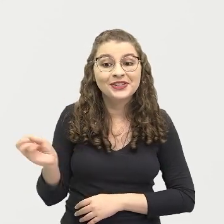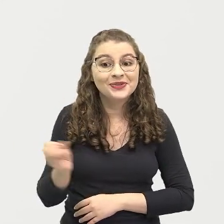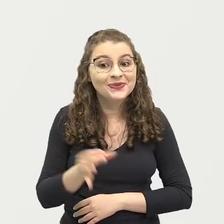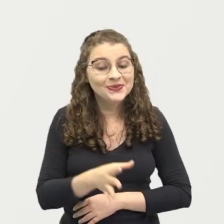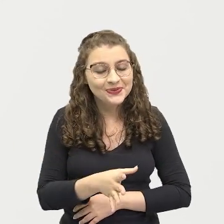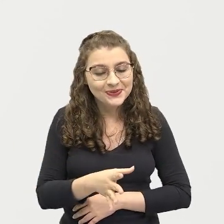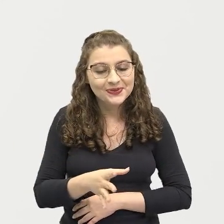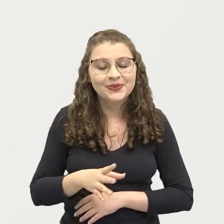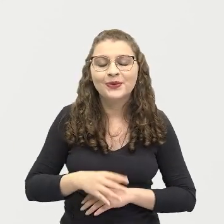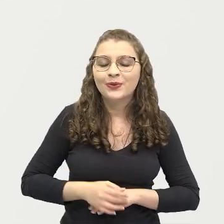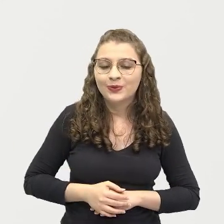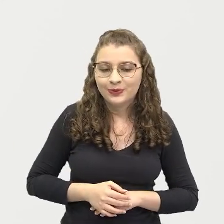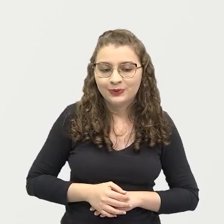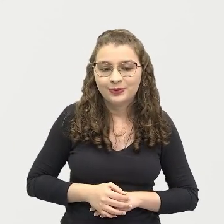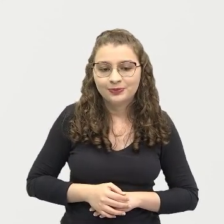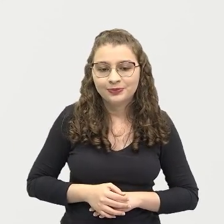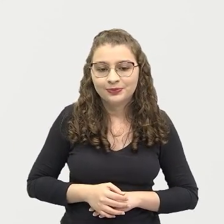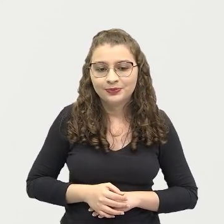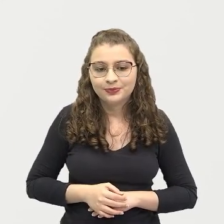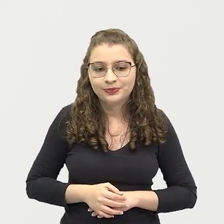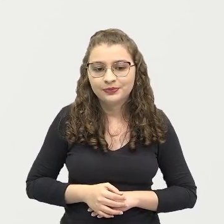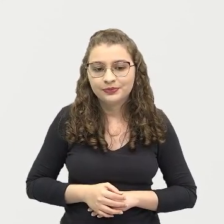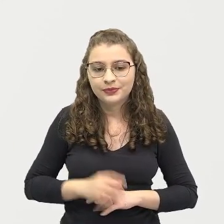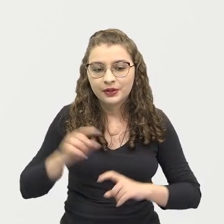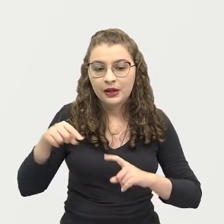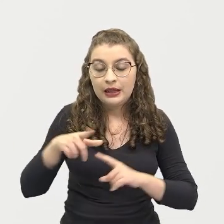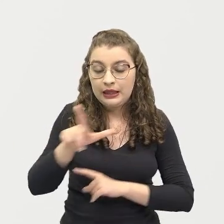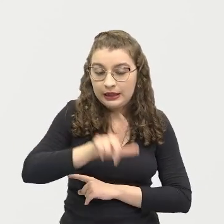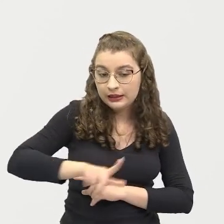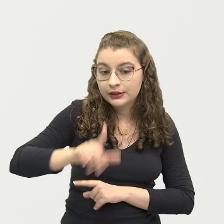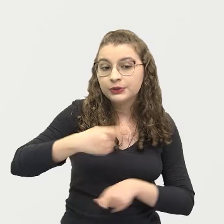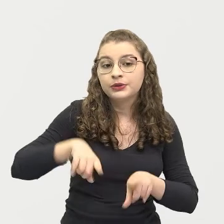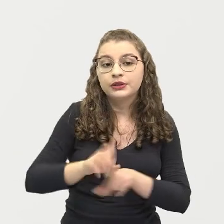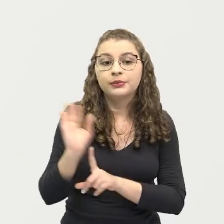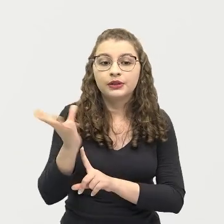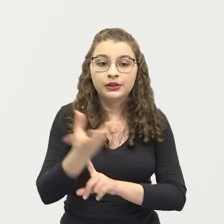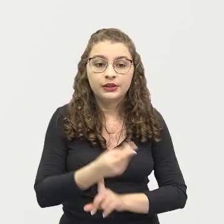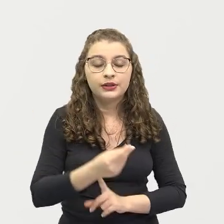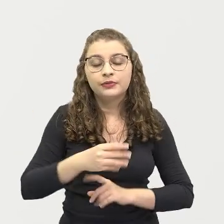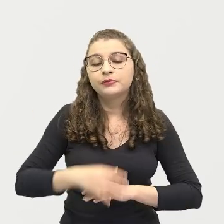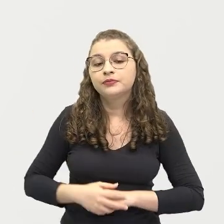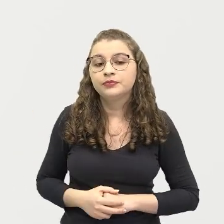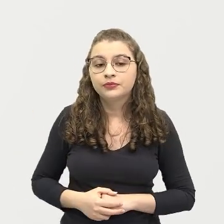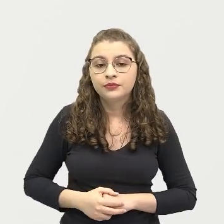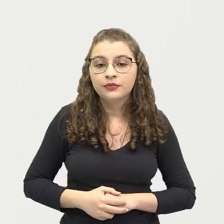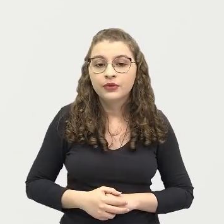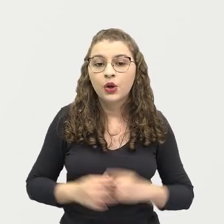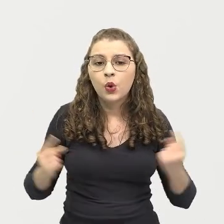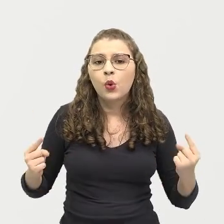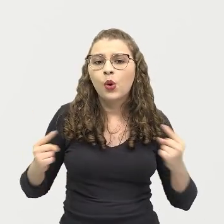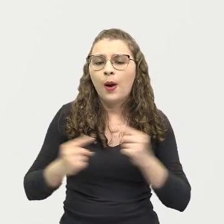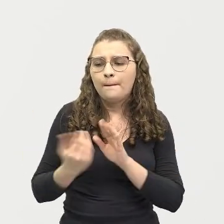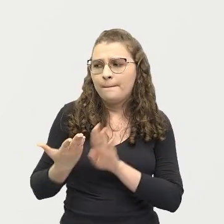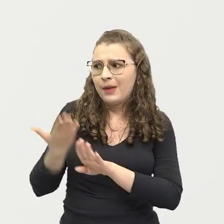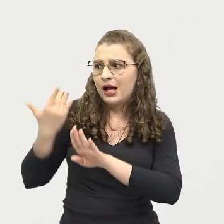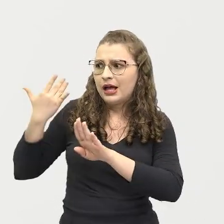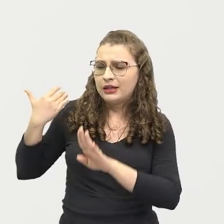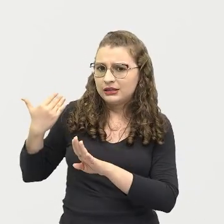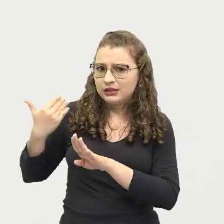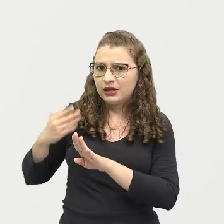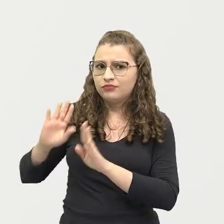era a ideia, renovar a linguagem da literatura e das artes brasileiras. O que mais? Oposição ao passado,